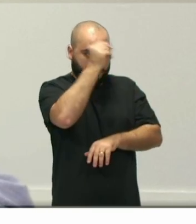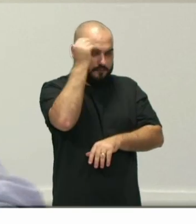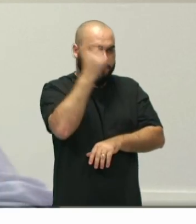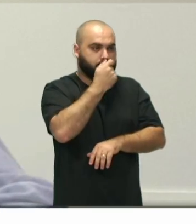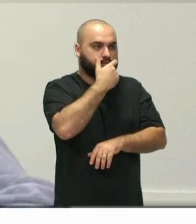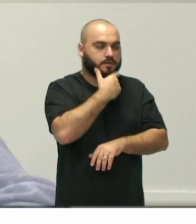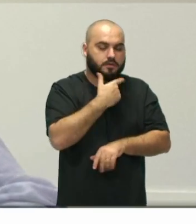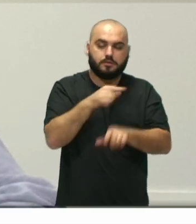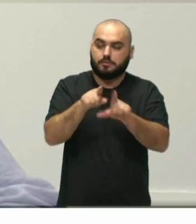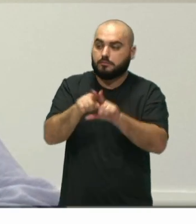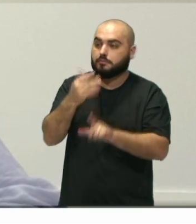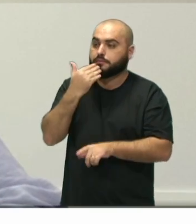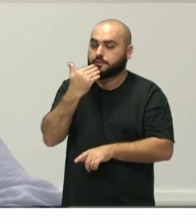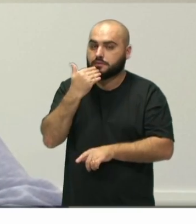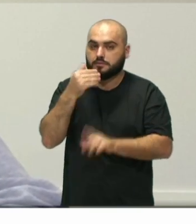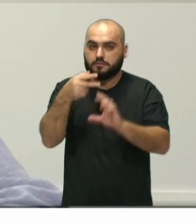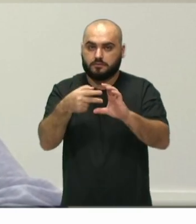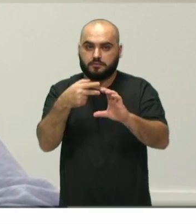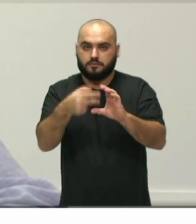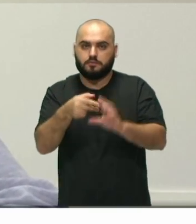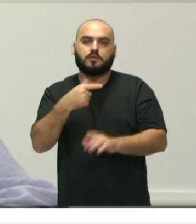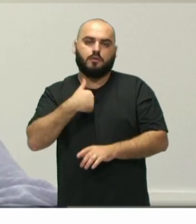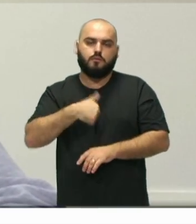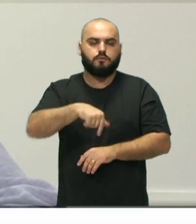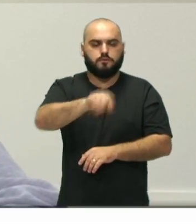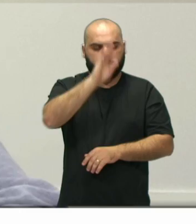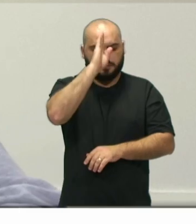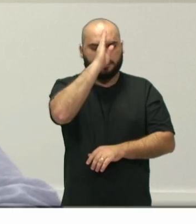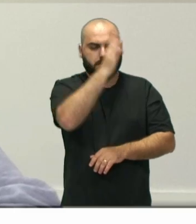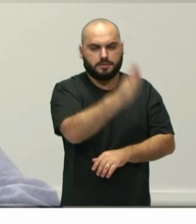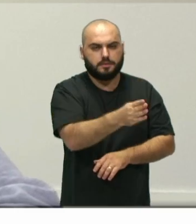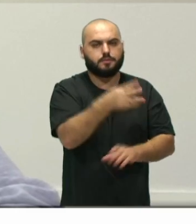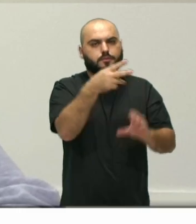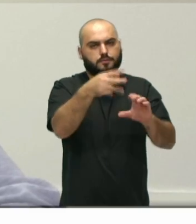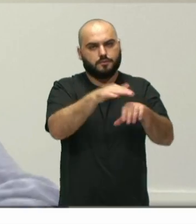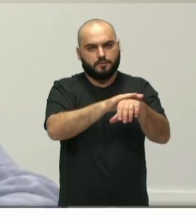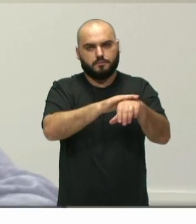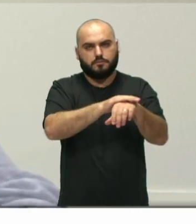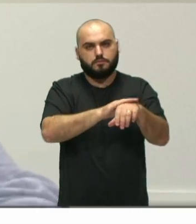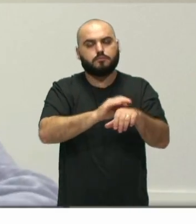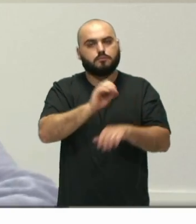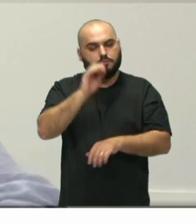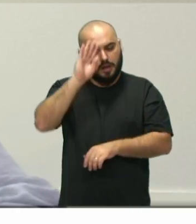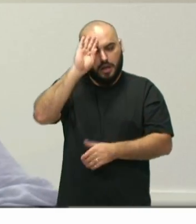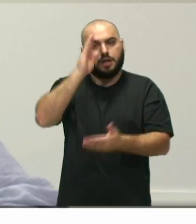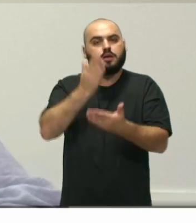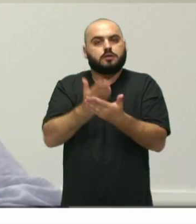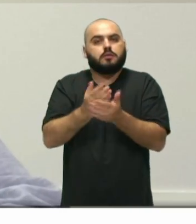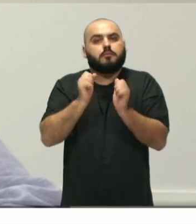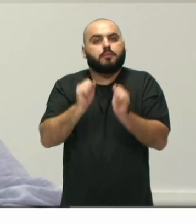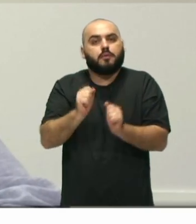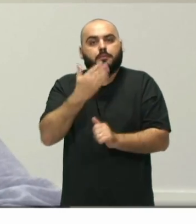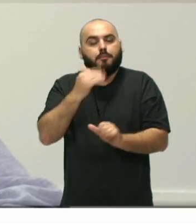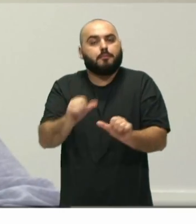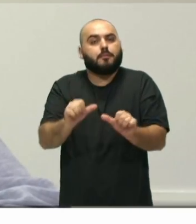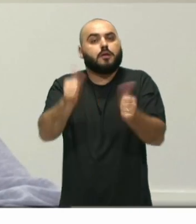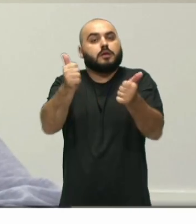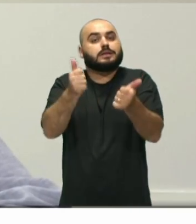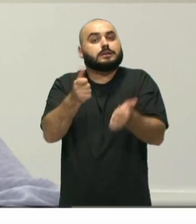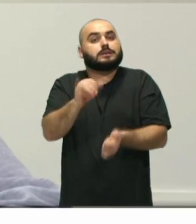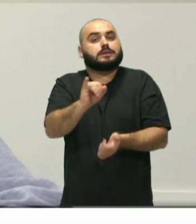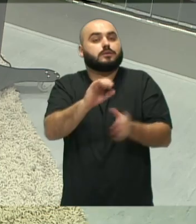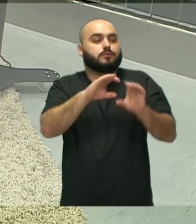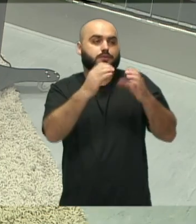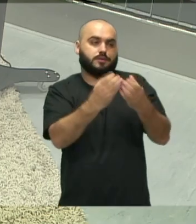Câmara, mas também feito uma conversa diretamente, o que a gente acredita que pode ser melhorado, da forma que pode ser ajudada a comunidade nesse